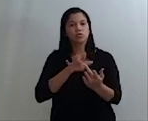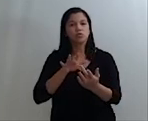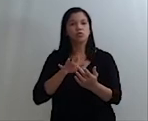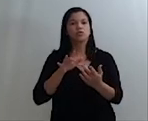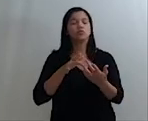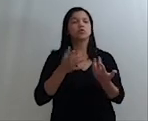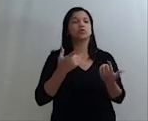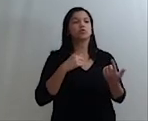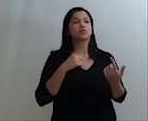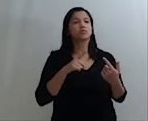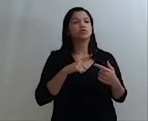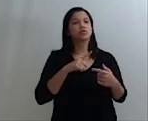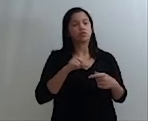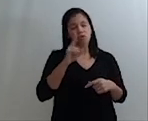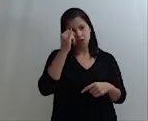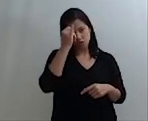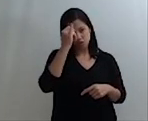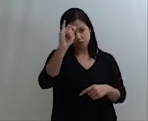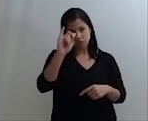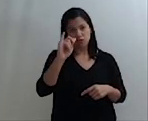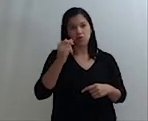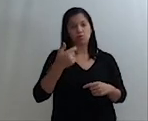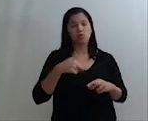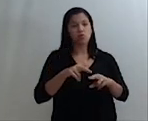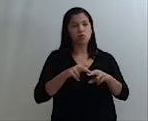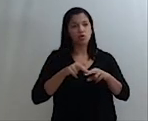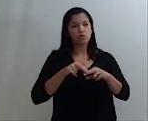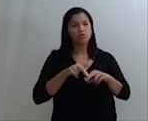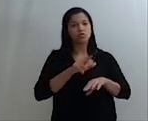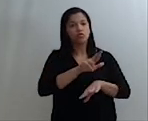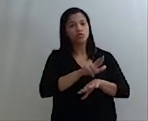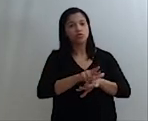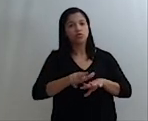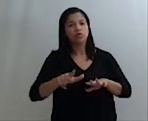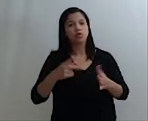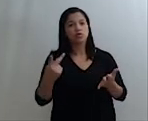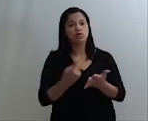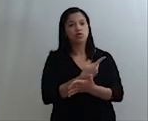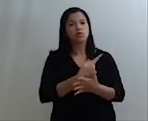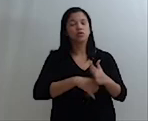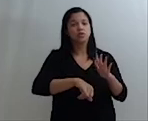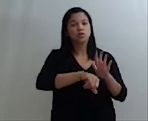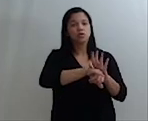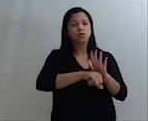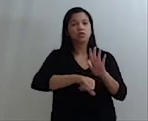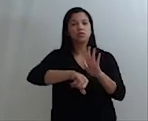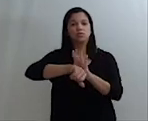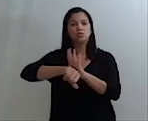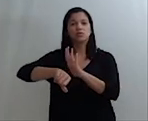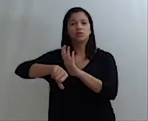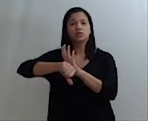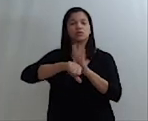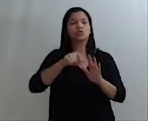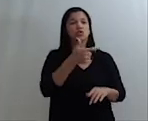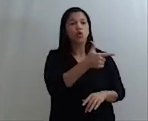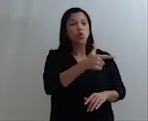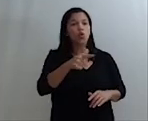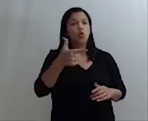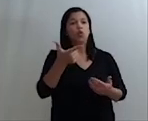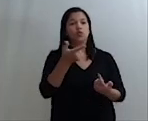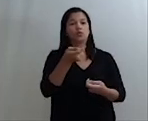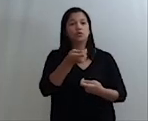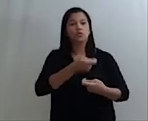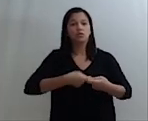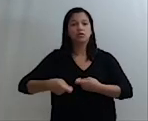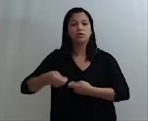evitar o prosseguimento das atividades delituosas pois os delitos imputados demand na participação de outros envolvidos e a sua iteração